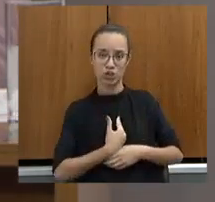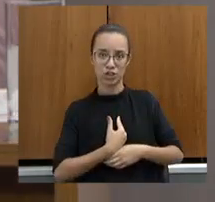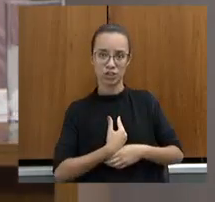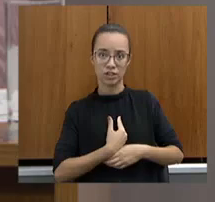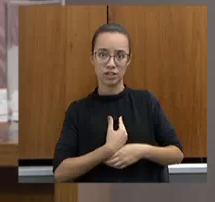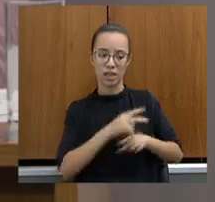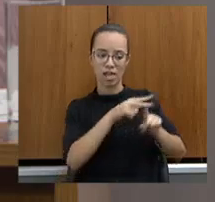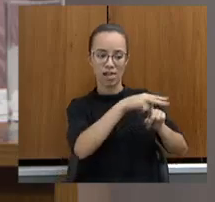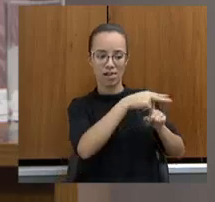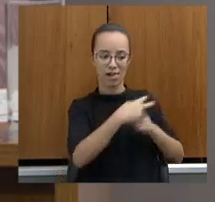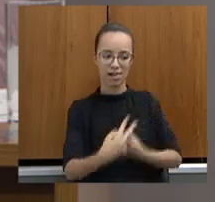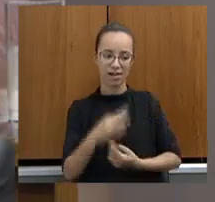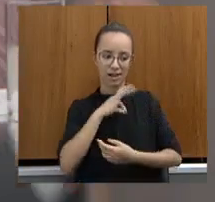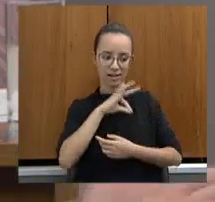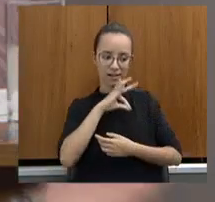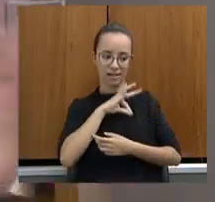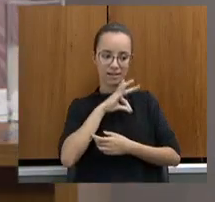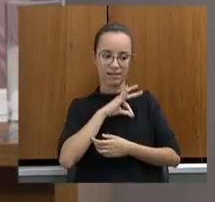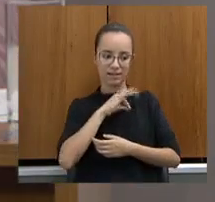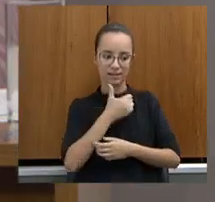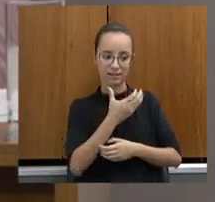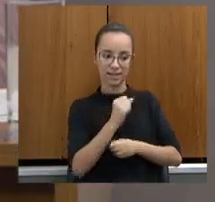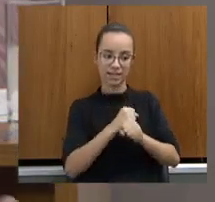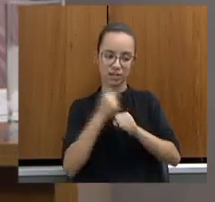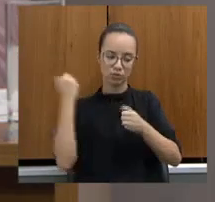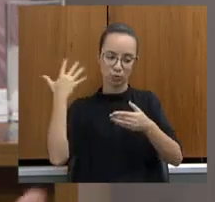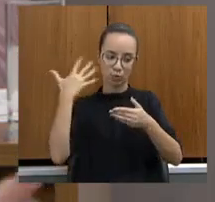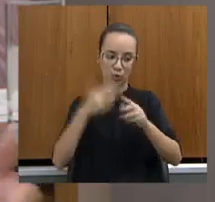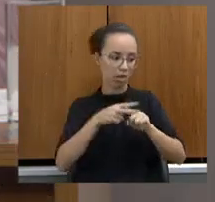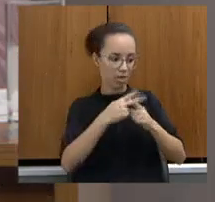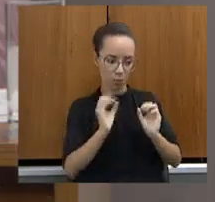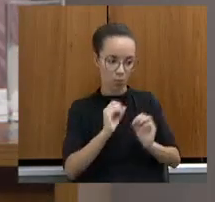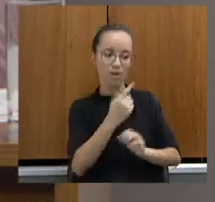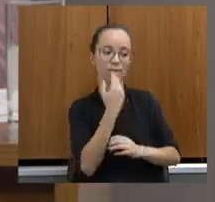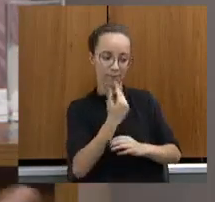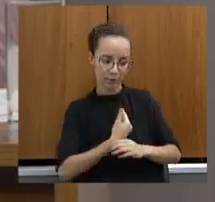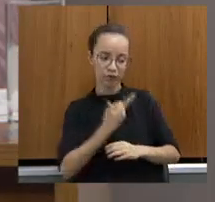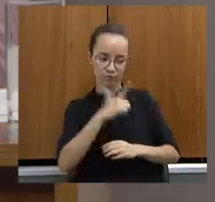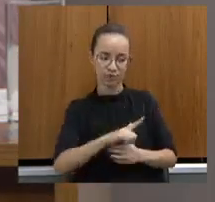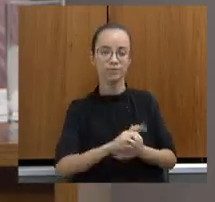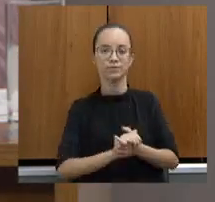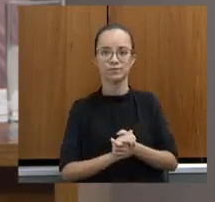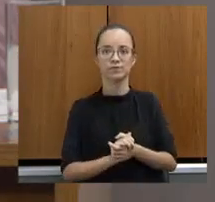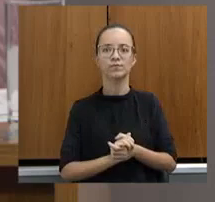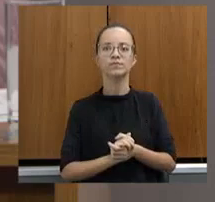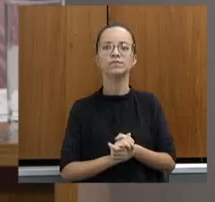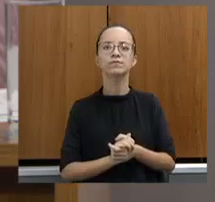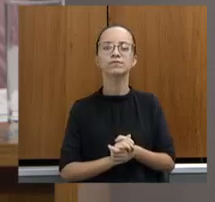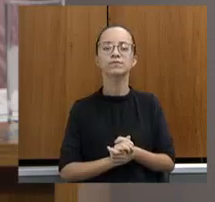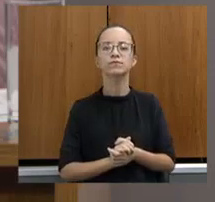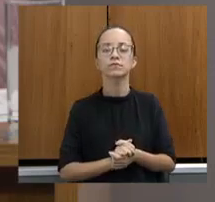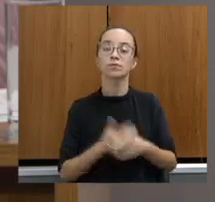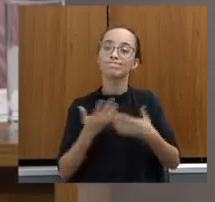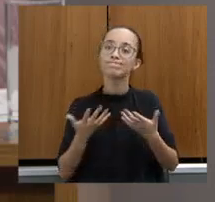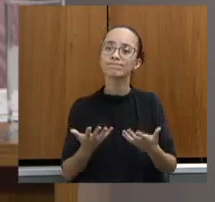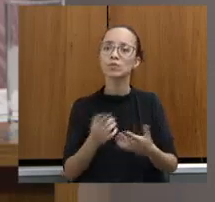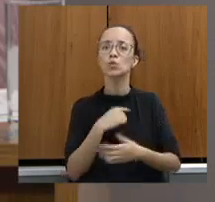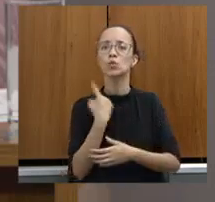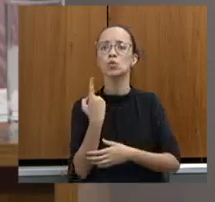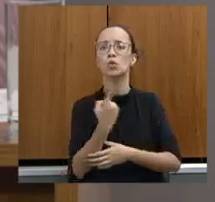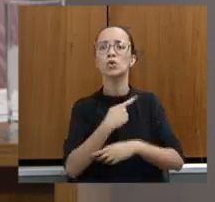salarial da carreira que tem mais de 10 anos que não é de modo que é nós temos que